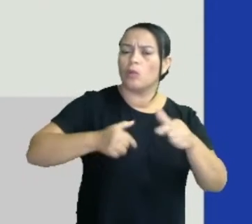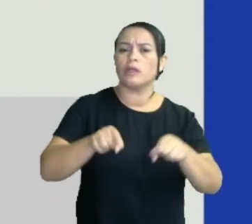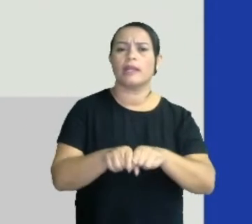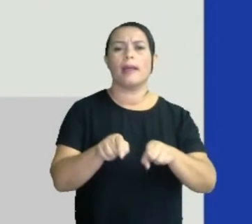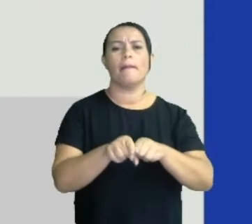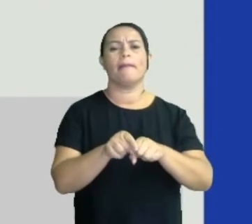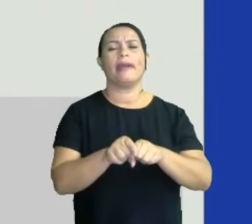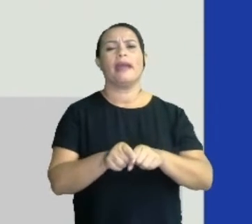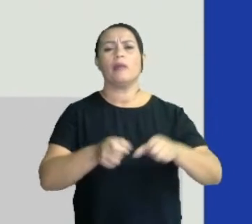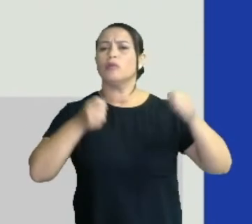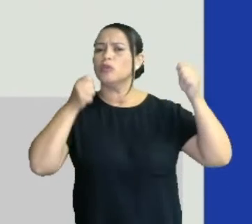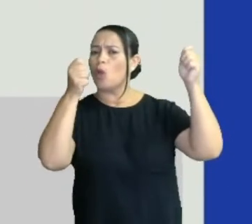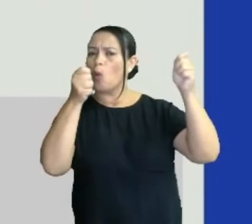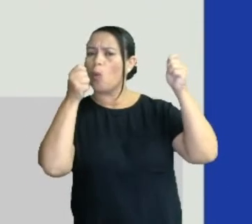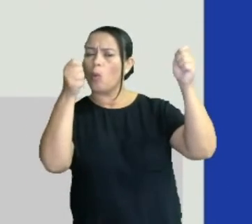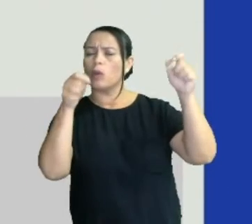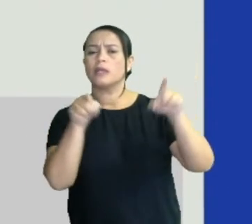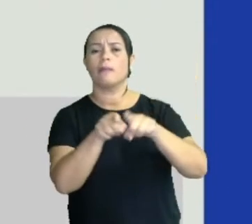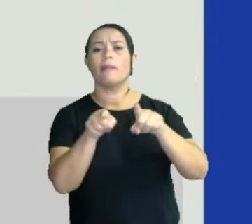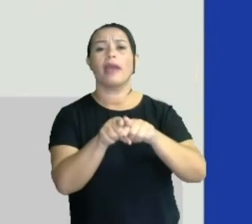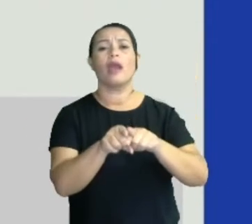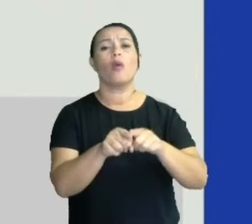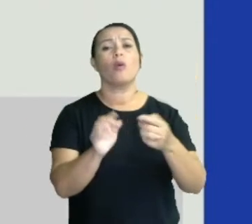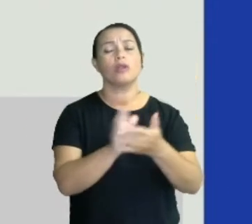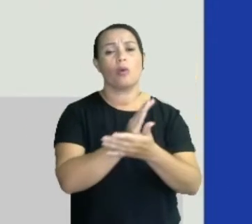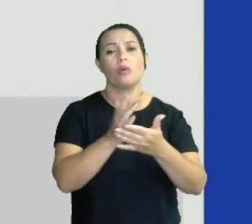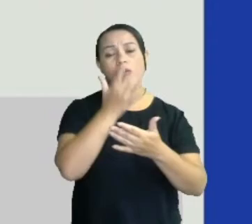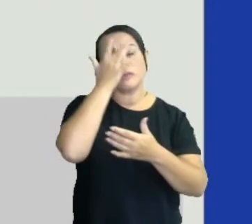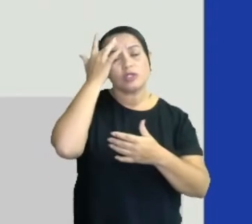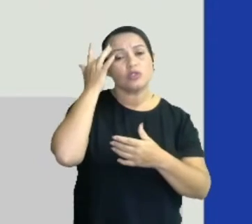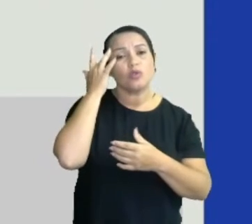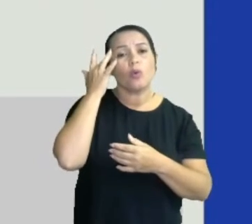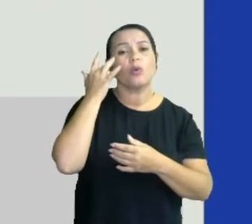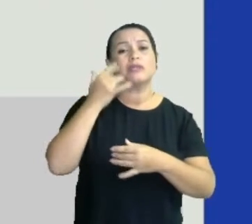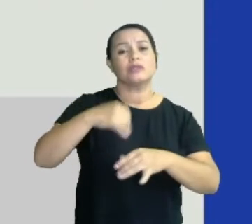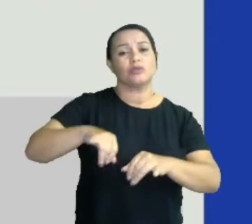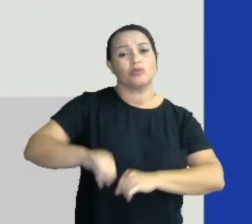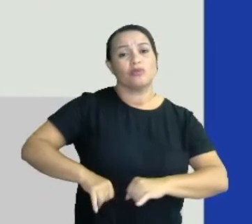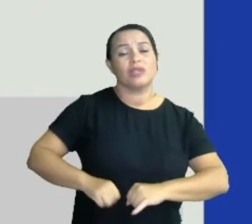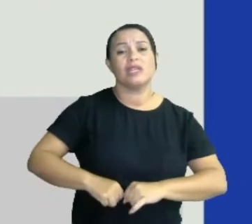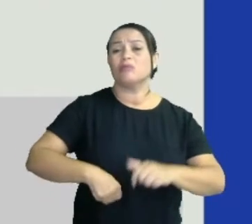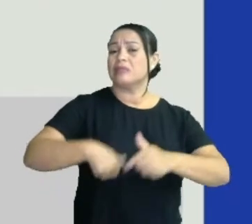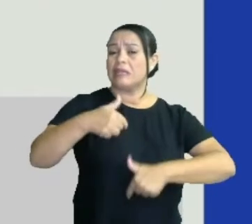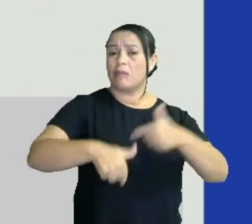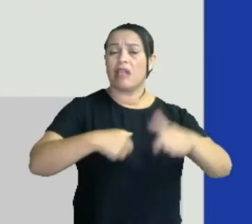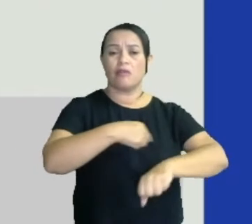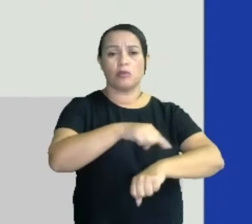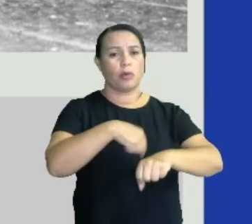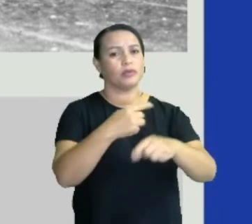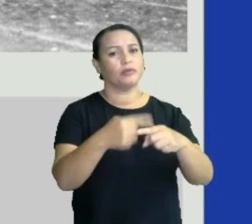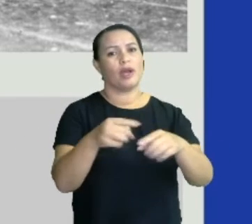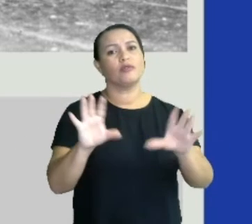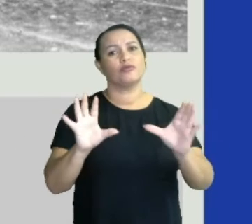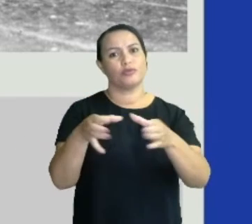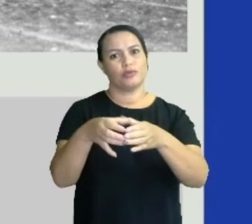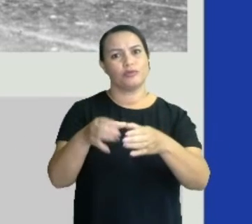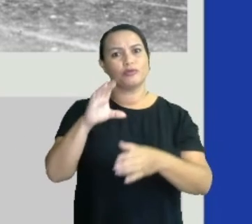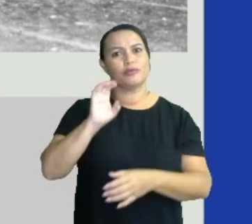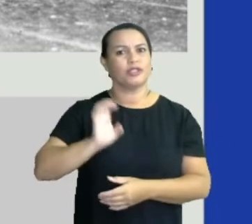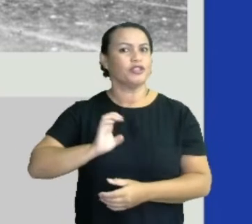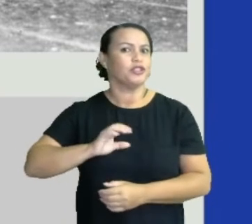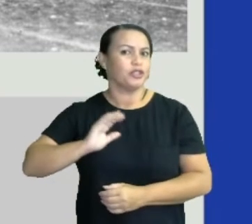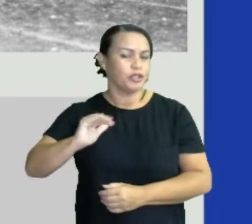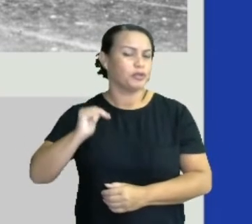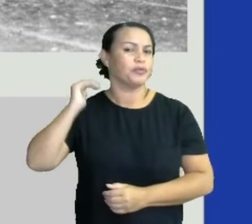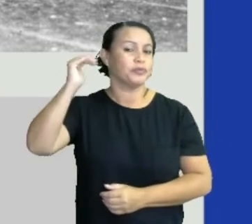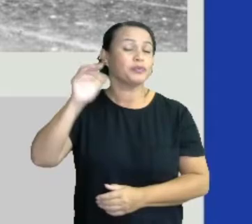muita reivindicação contra a exploração do trabalho por parte dos grupos dominantes.